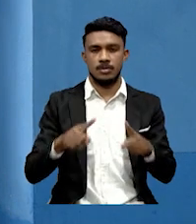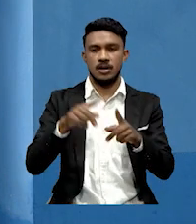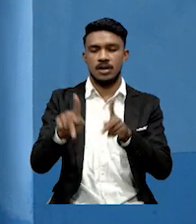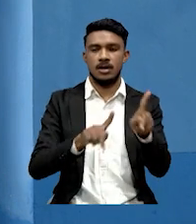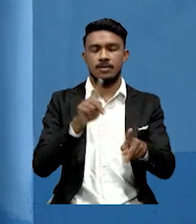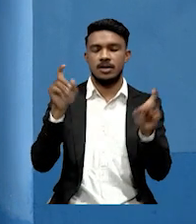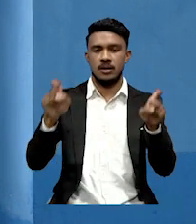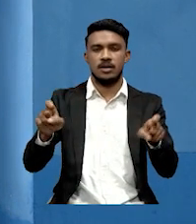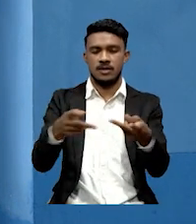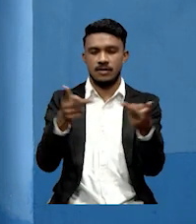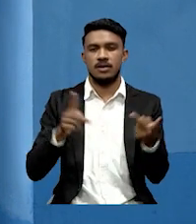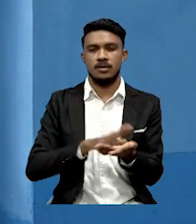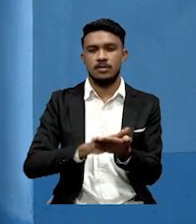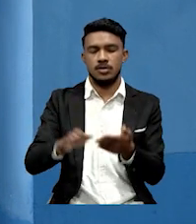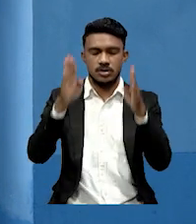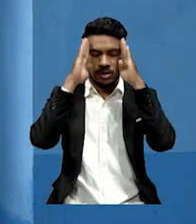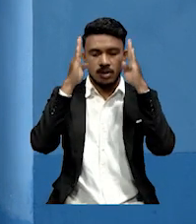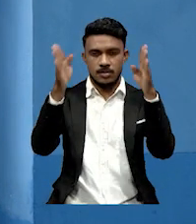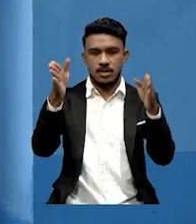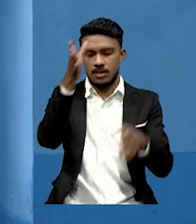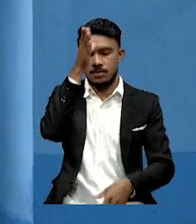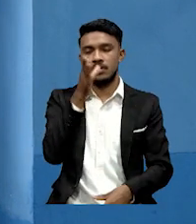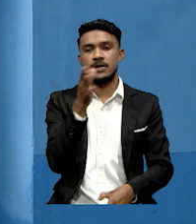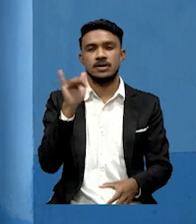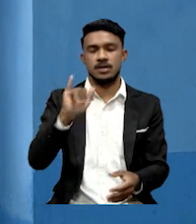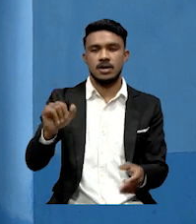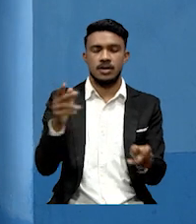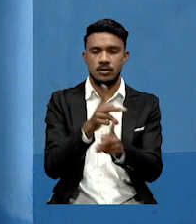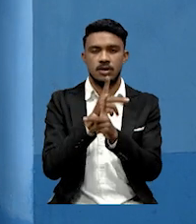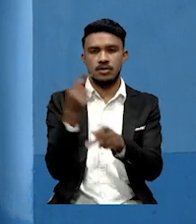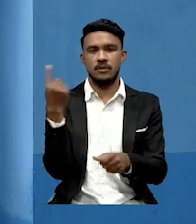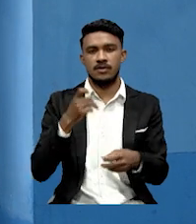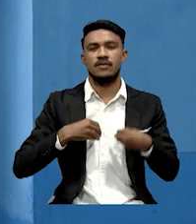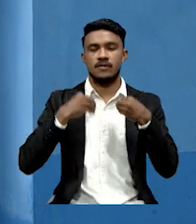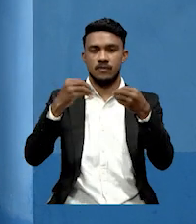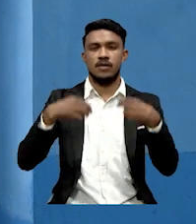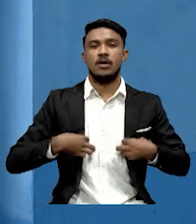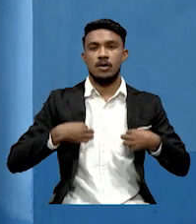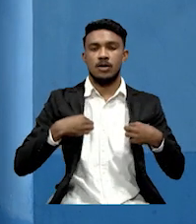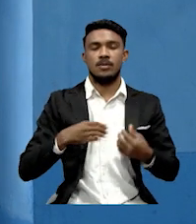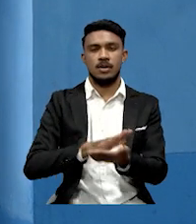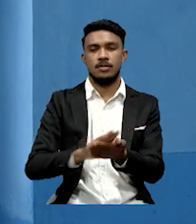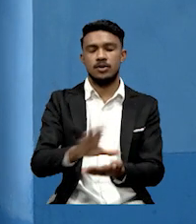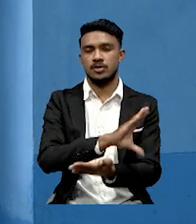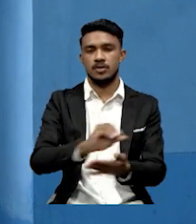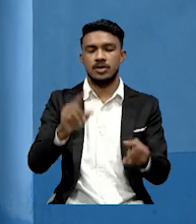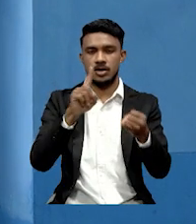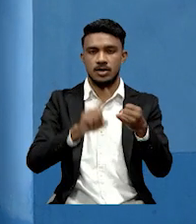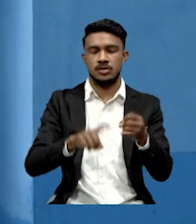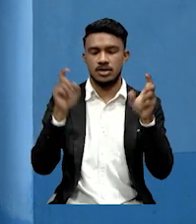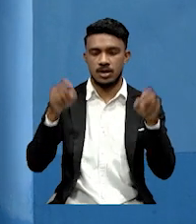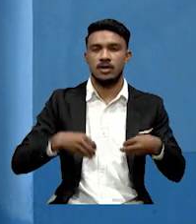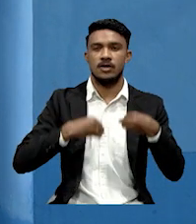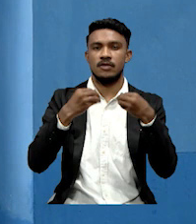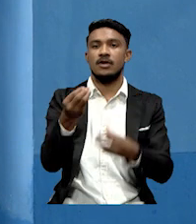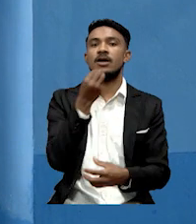na amansira tem que cuidar na parte de ser neuansira, fo harisira, fo hatais nebe mos basira, e que os liu maca precisa tem que nutrição nem maca